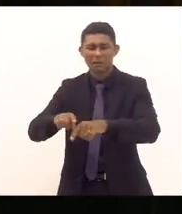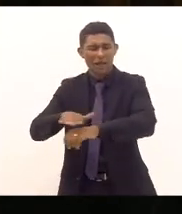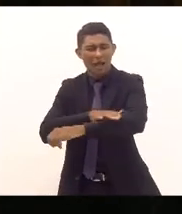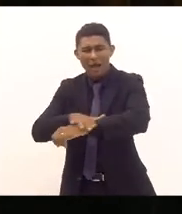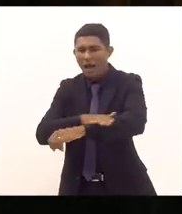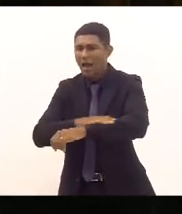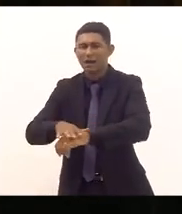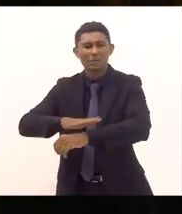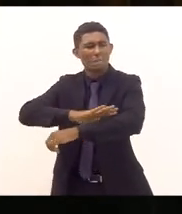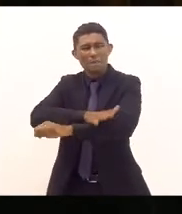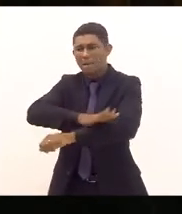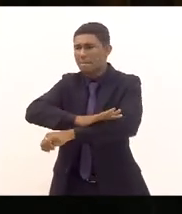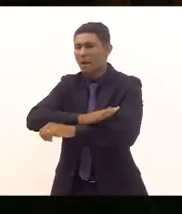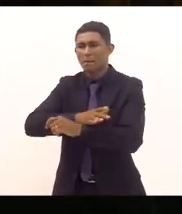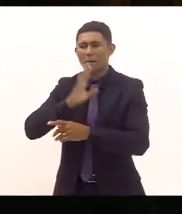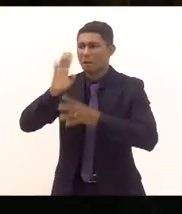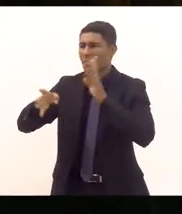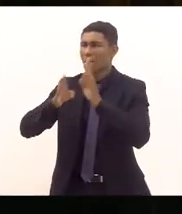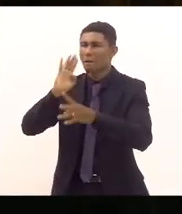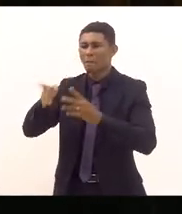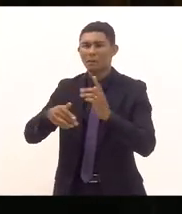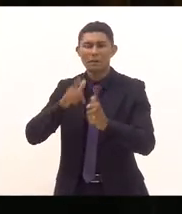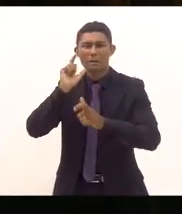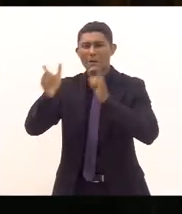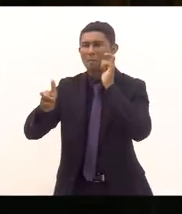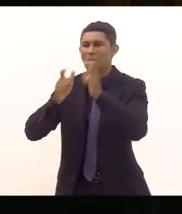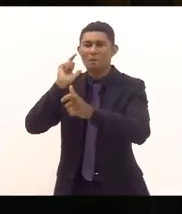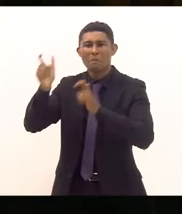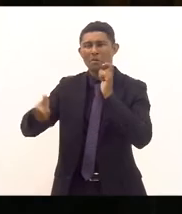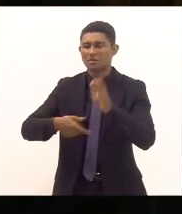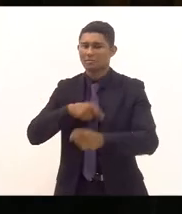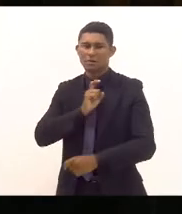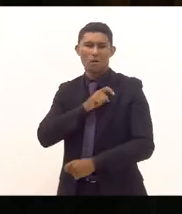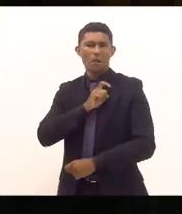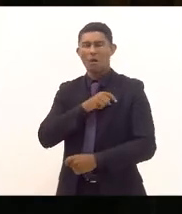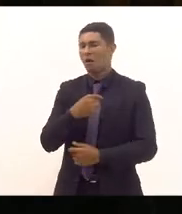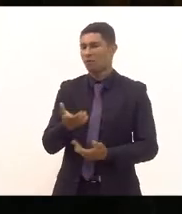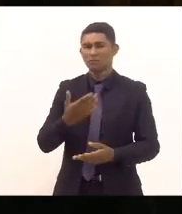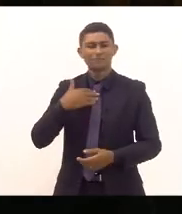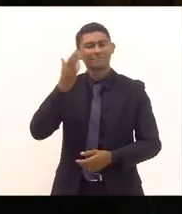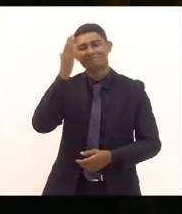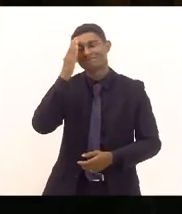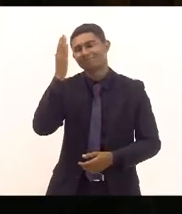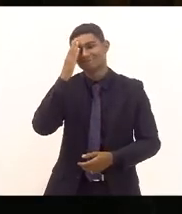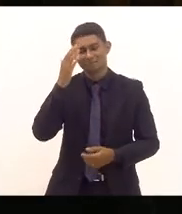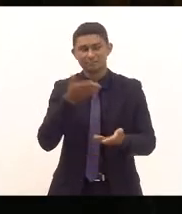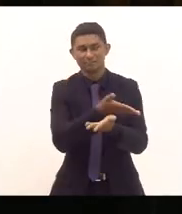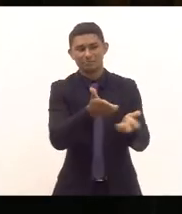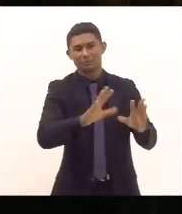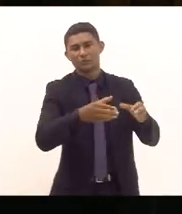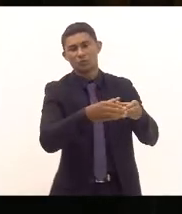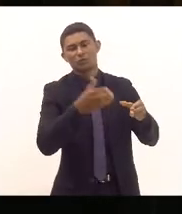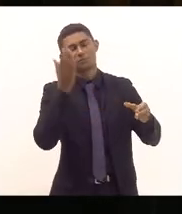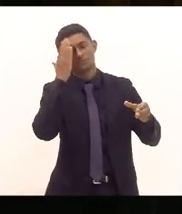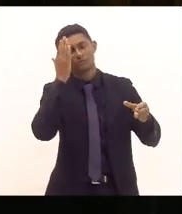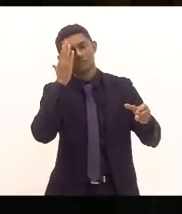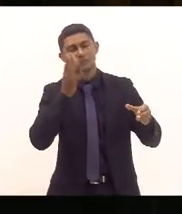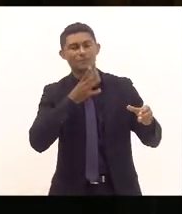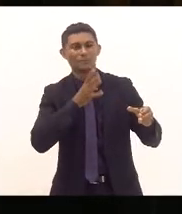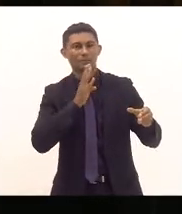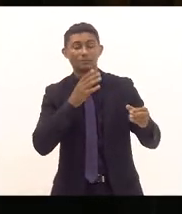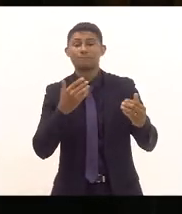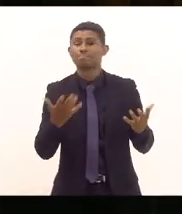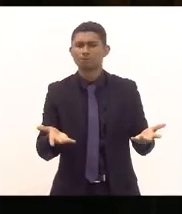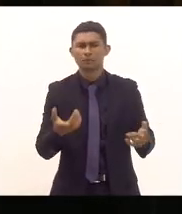e toda forma de preconceito e xingamentos e ódio que é peculiar dessa turma então eu não posso